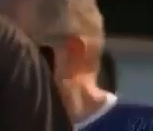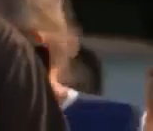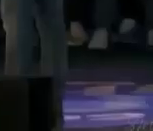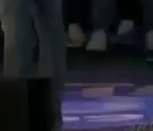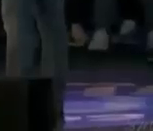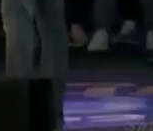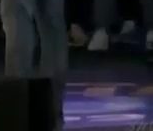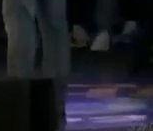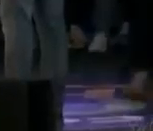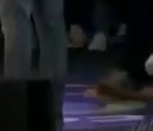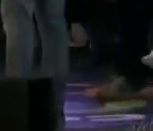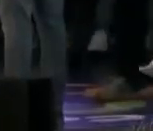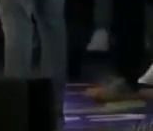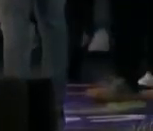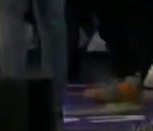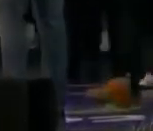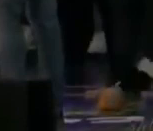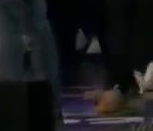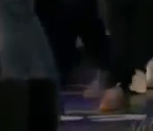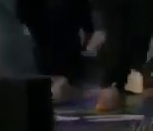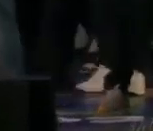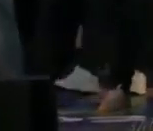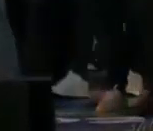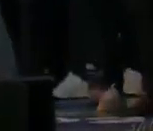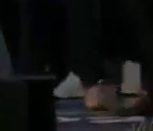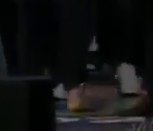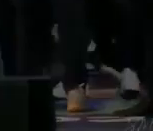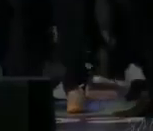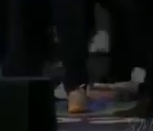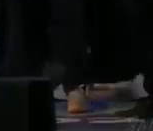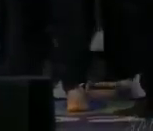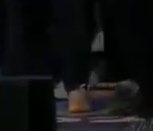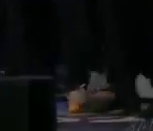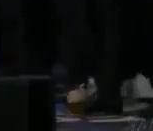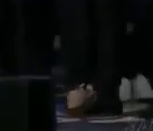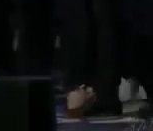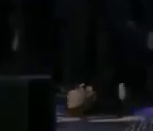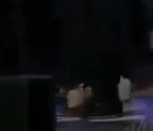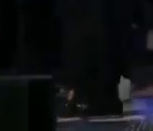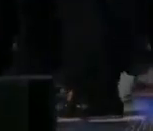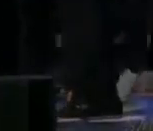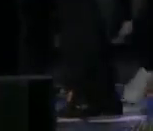Pastores, pastoras, chegassem aqui perto, por favor.